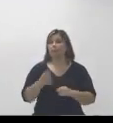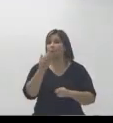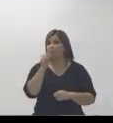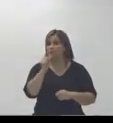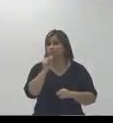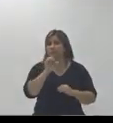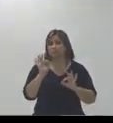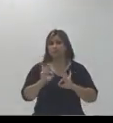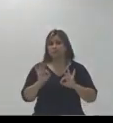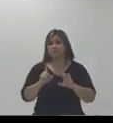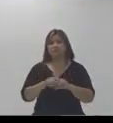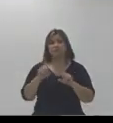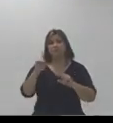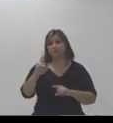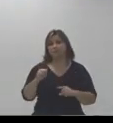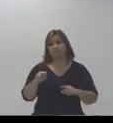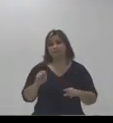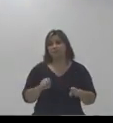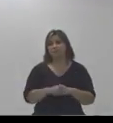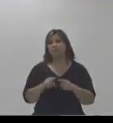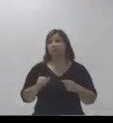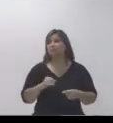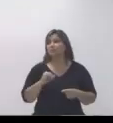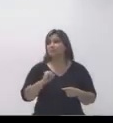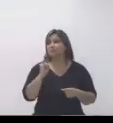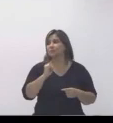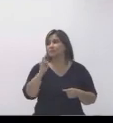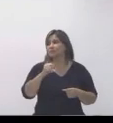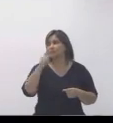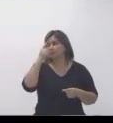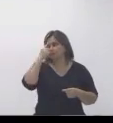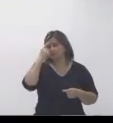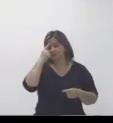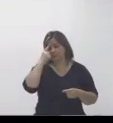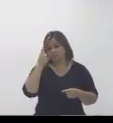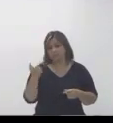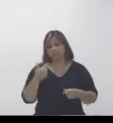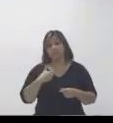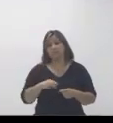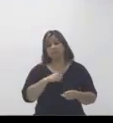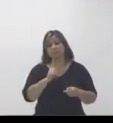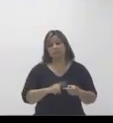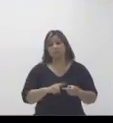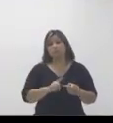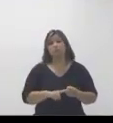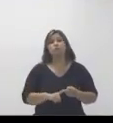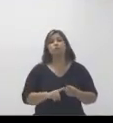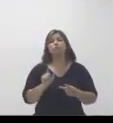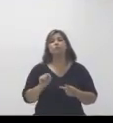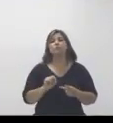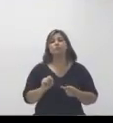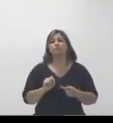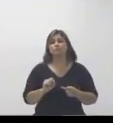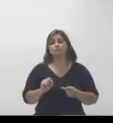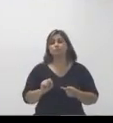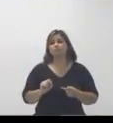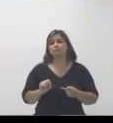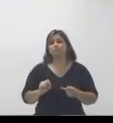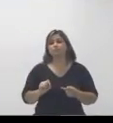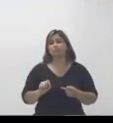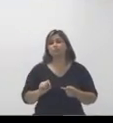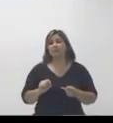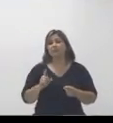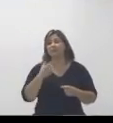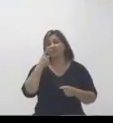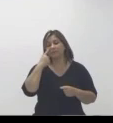não cabe à redução de danos então acho que é importante a gente refletir a madrid sobre isso o segundo ponto para finalizar é da jogar